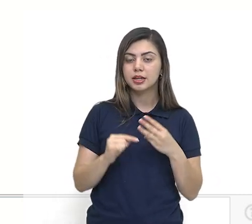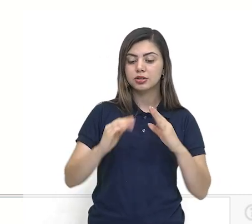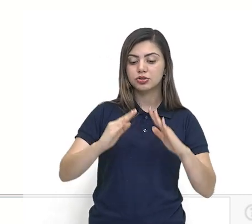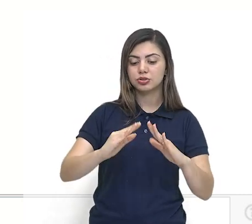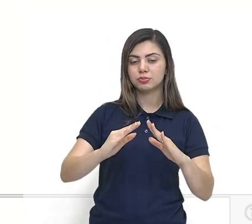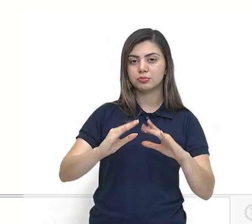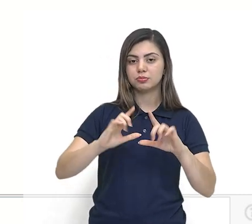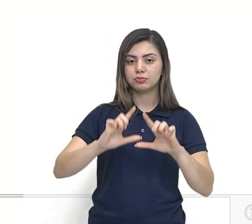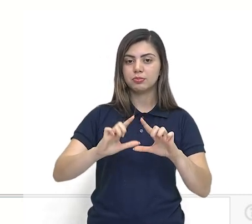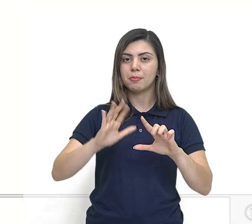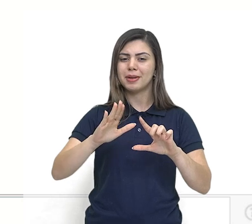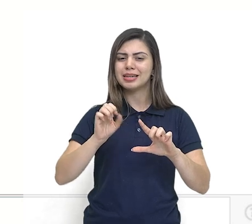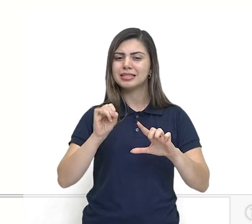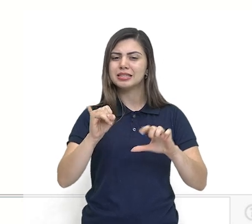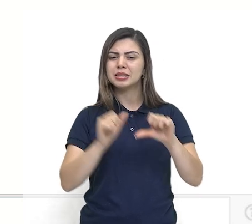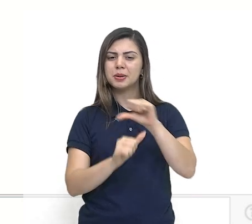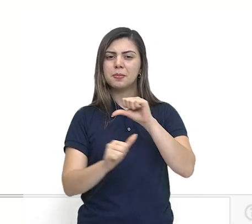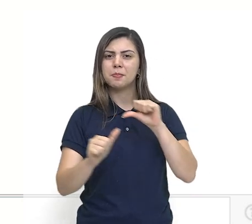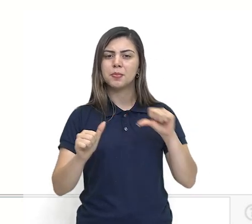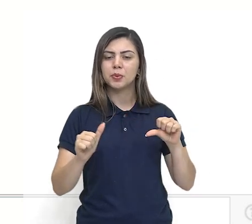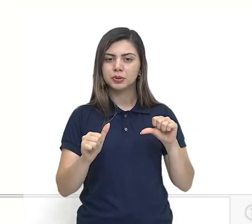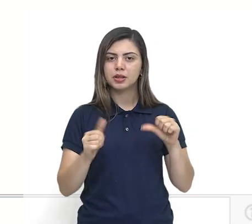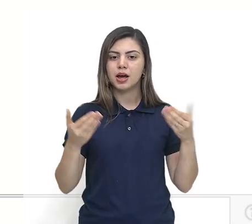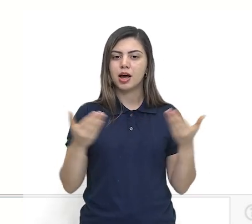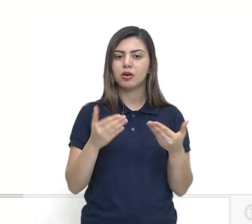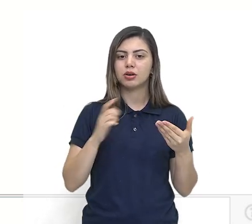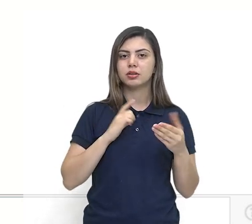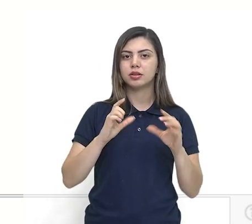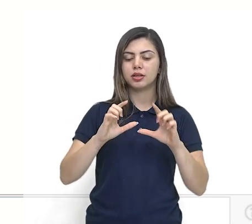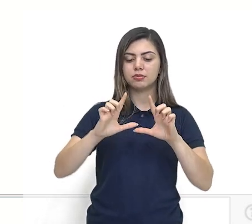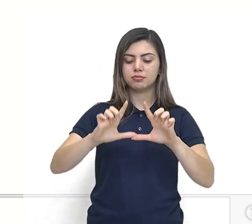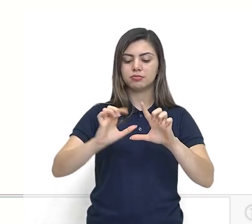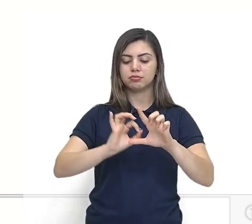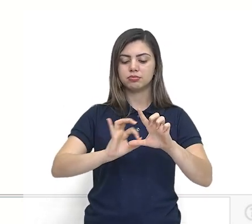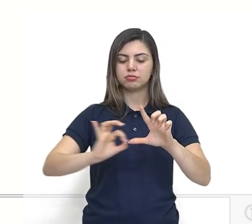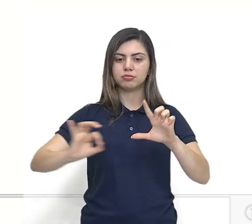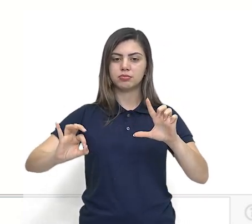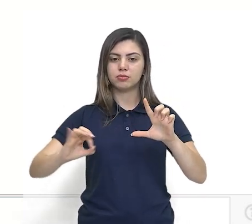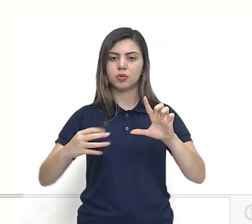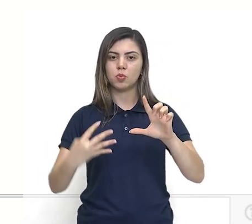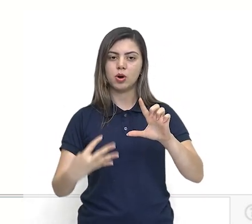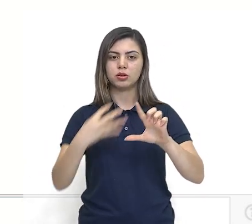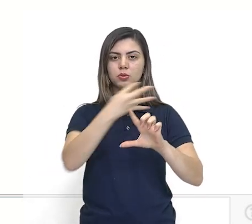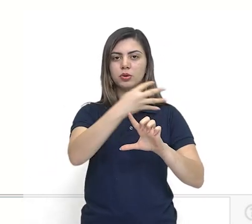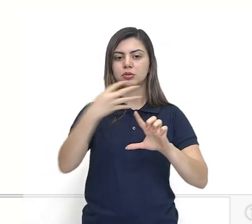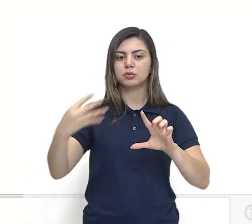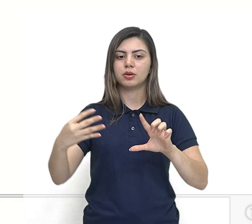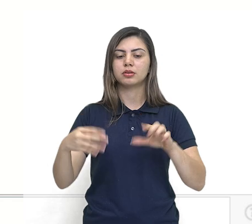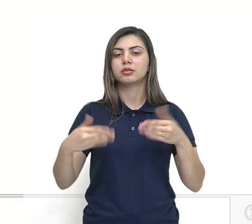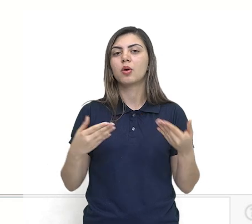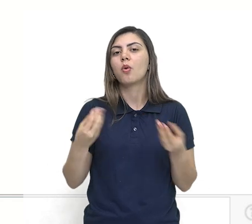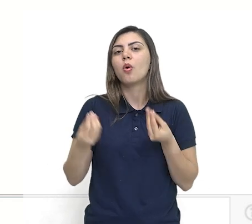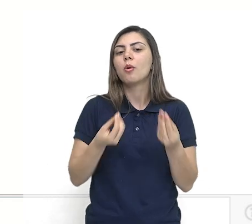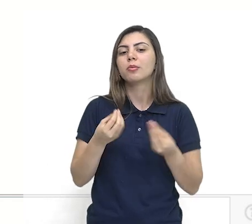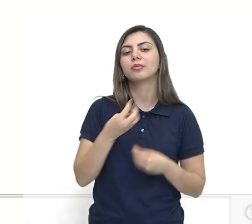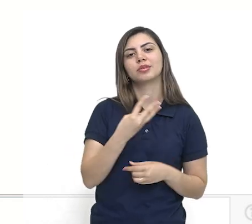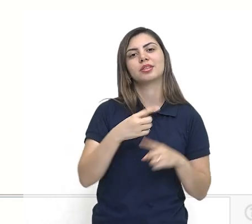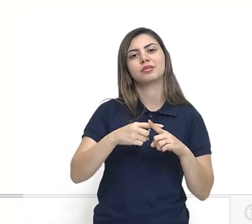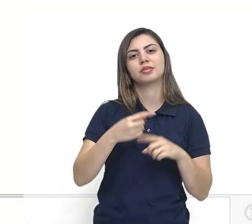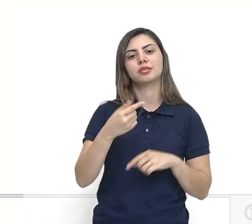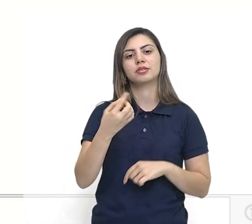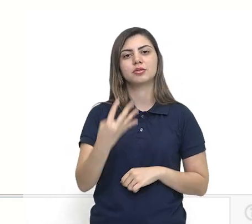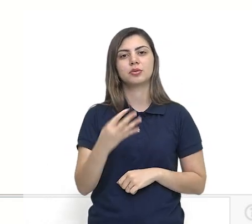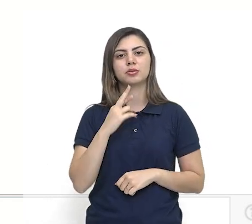perímetro passaria a ser quanto? 12. Por quê? 3 vezes 4, 12. E assim